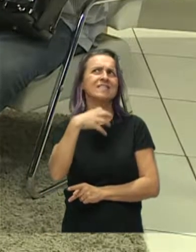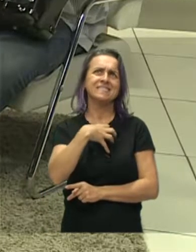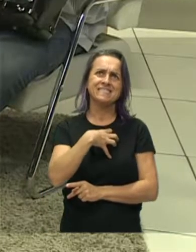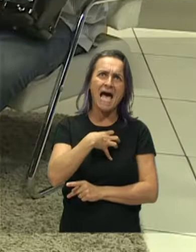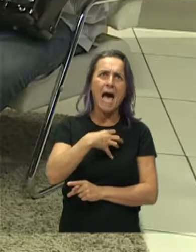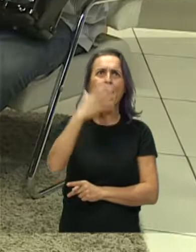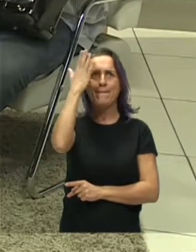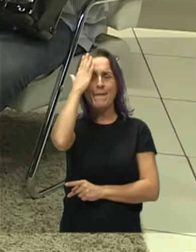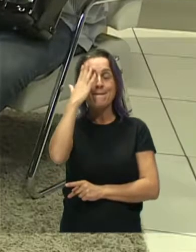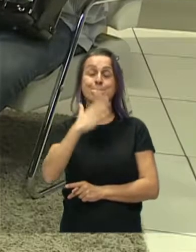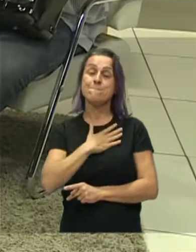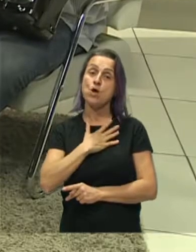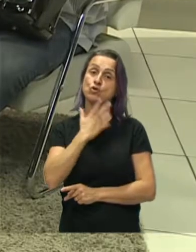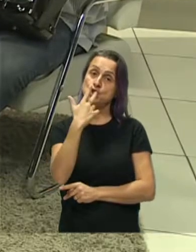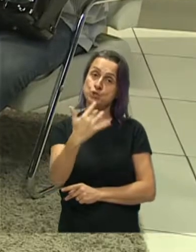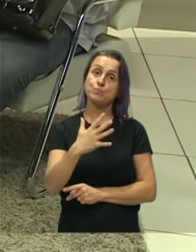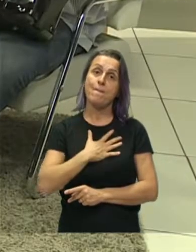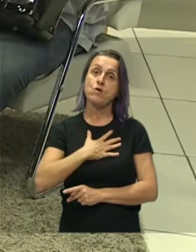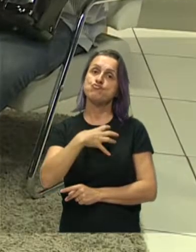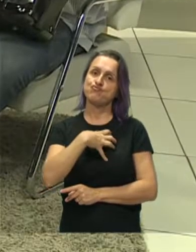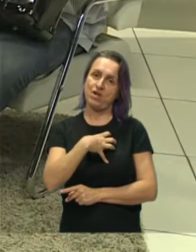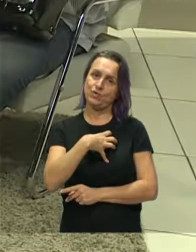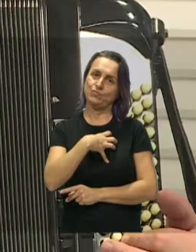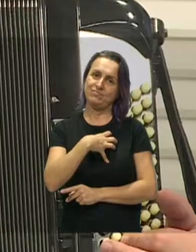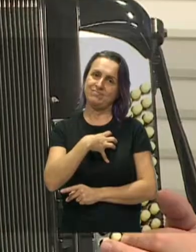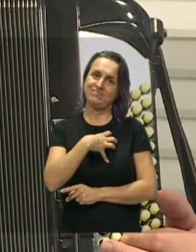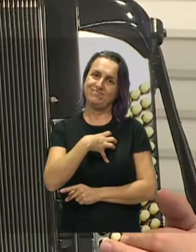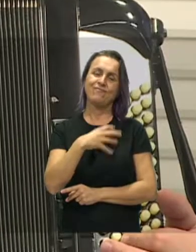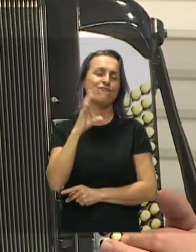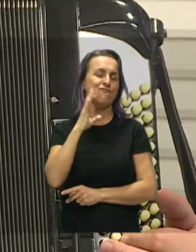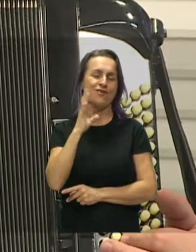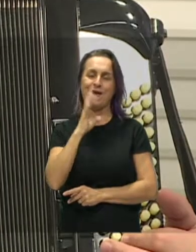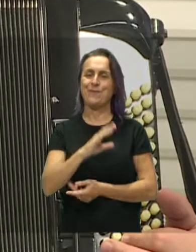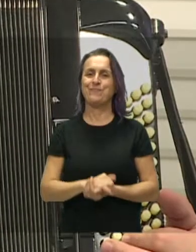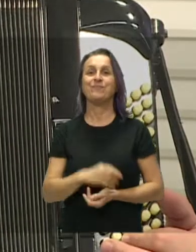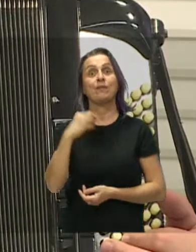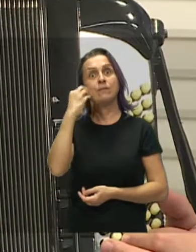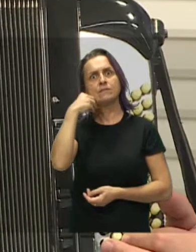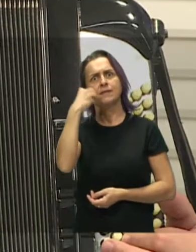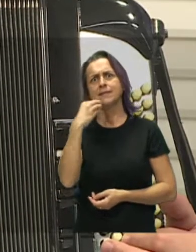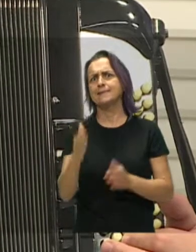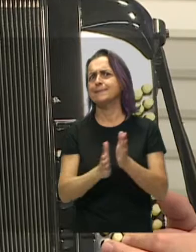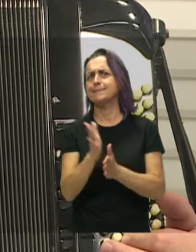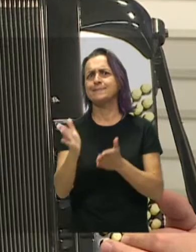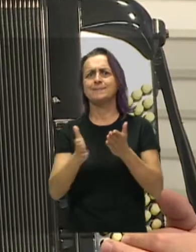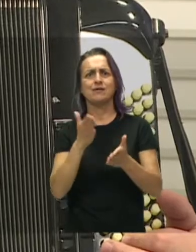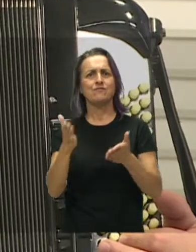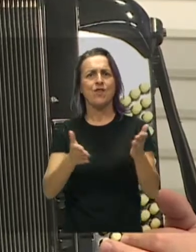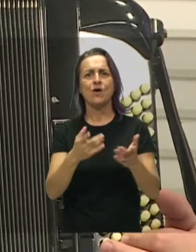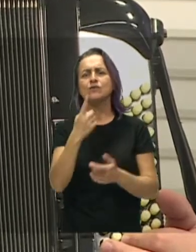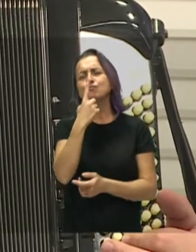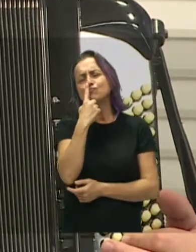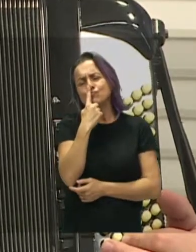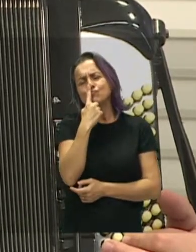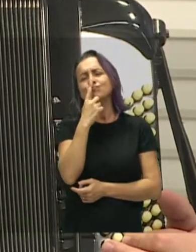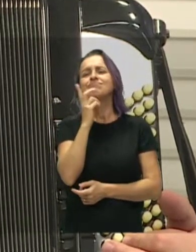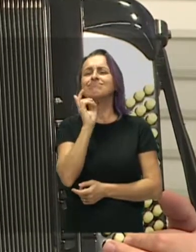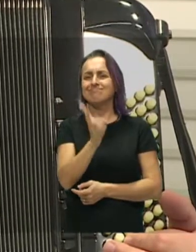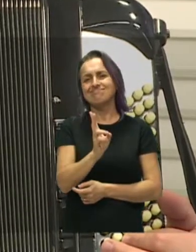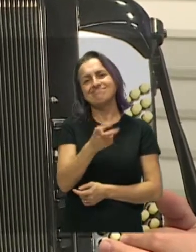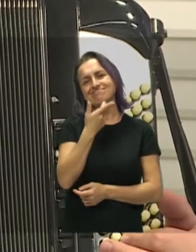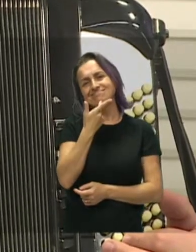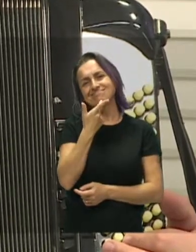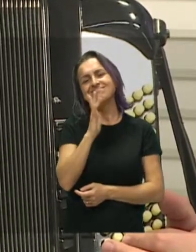meus arranjos, pelas minhas mãos. E ficou muito legal. Ficou uma experiência incrível, assim, bem íntima, como te falei,